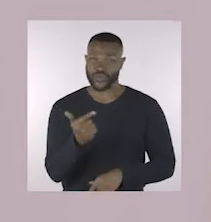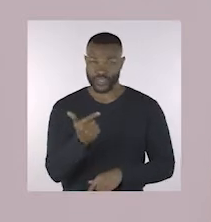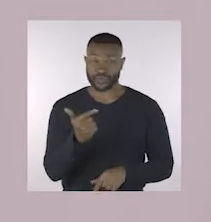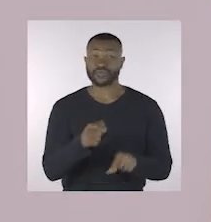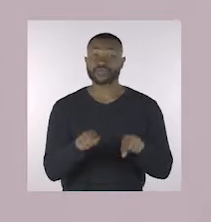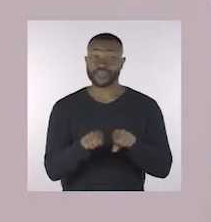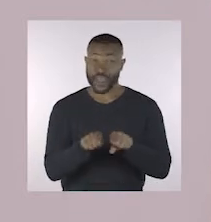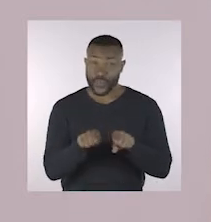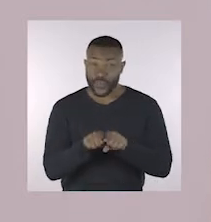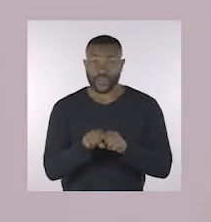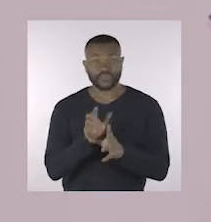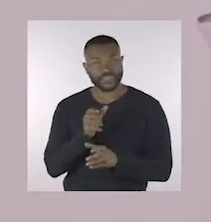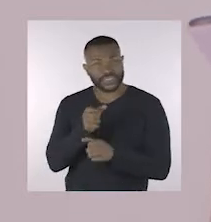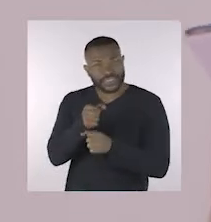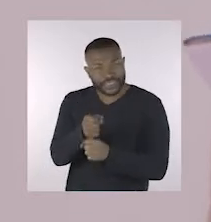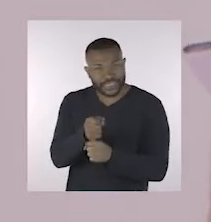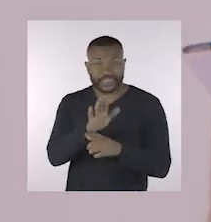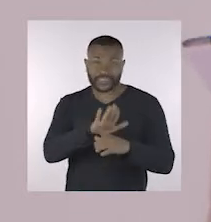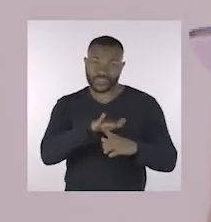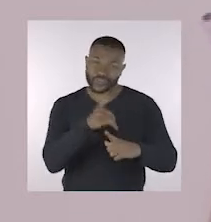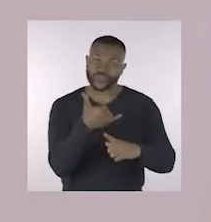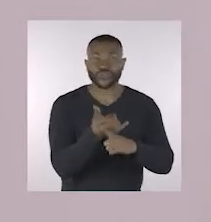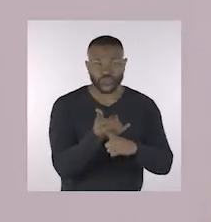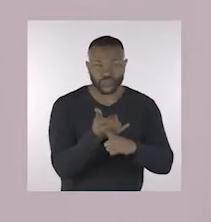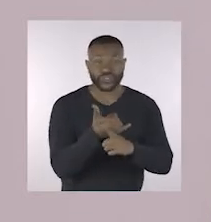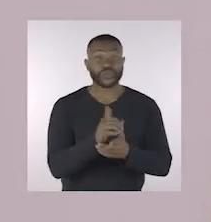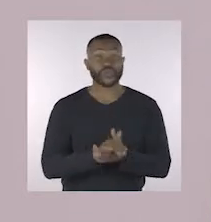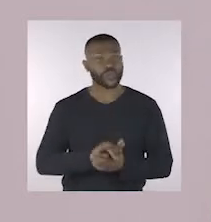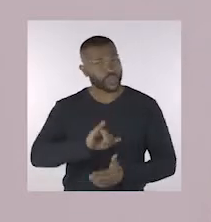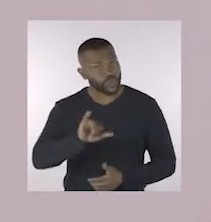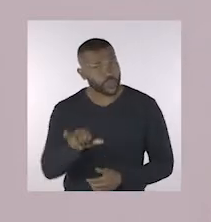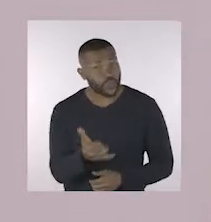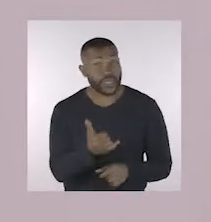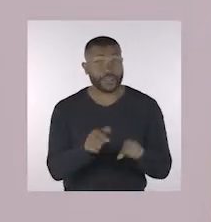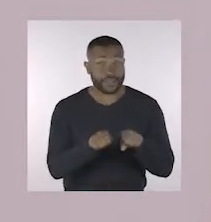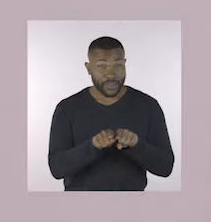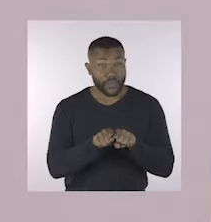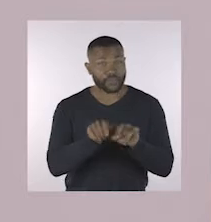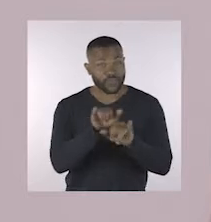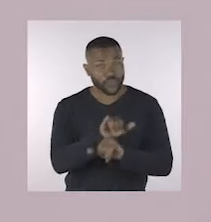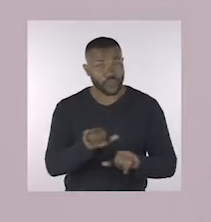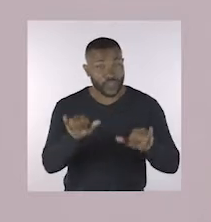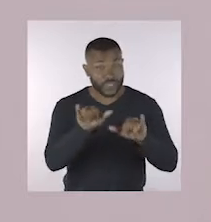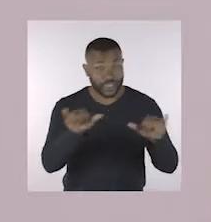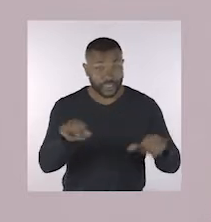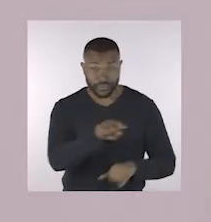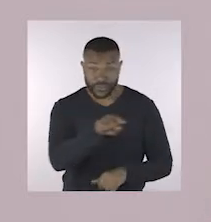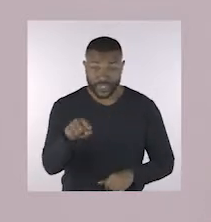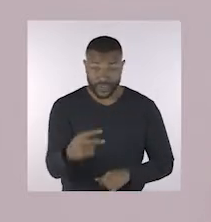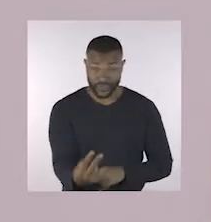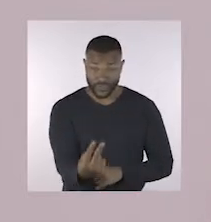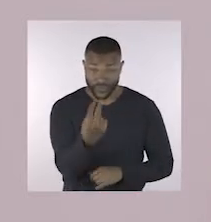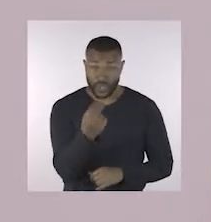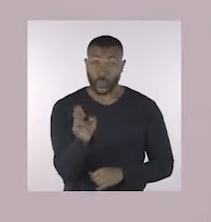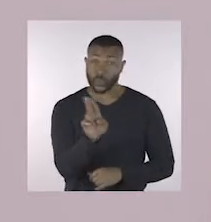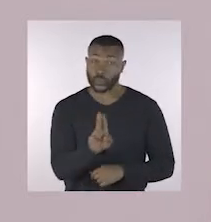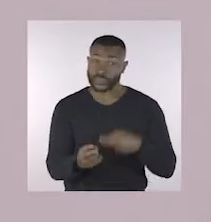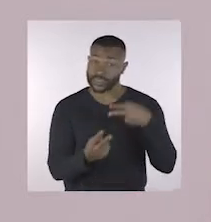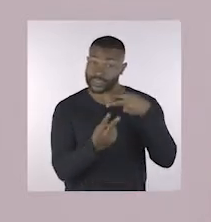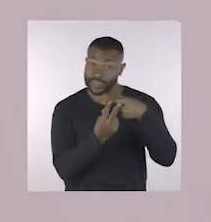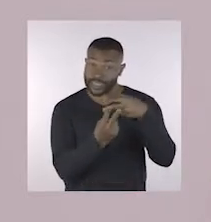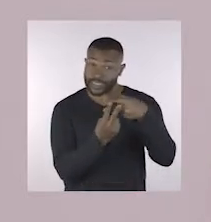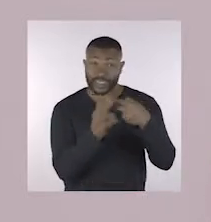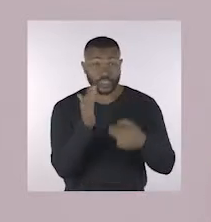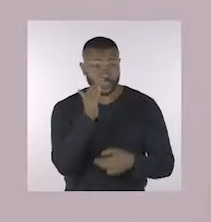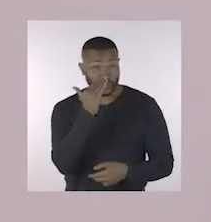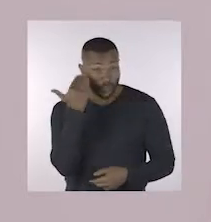Vice e também no canal da Resistência no YouTube aproveita para lembrar a todos que estão nos acompanhando eu vou